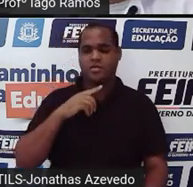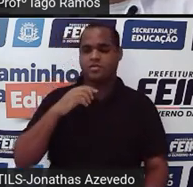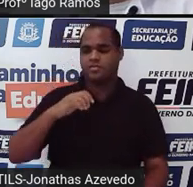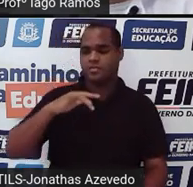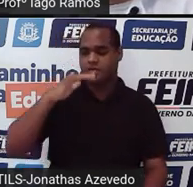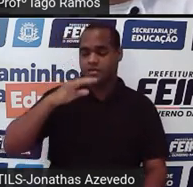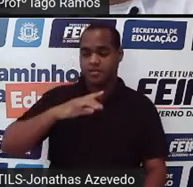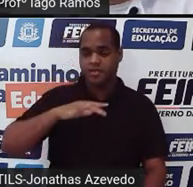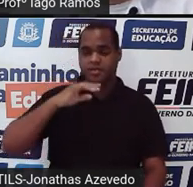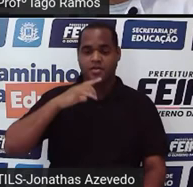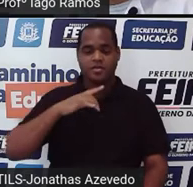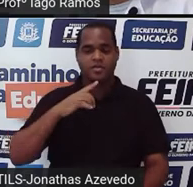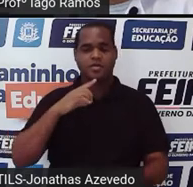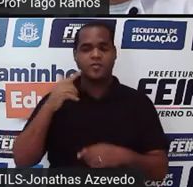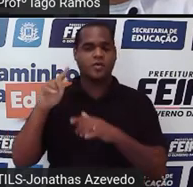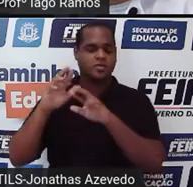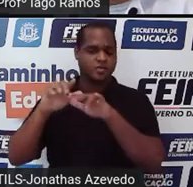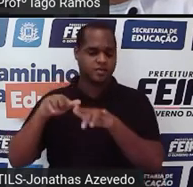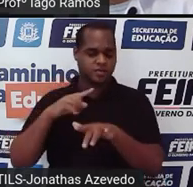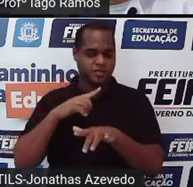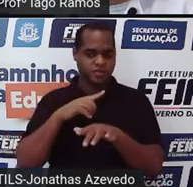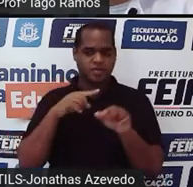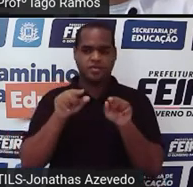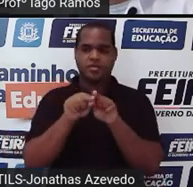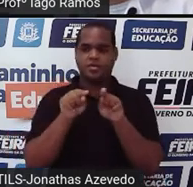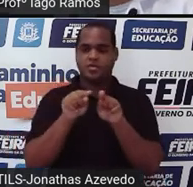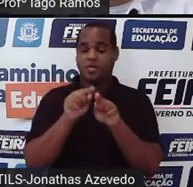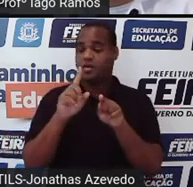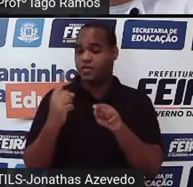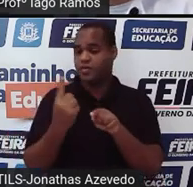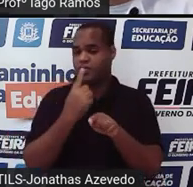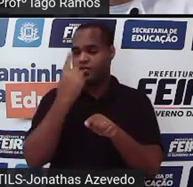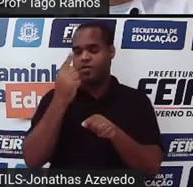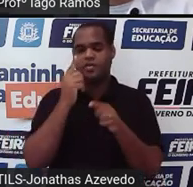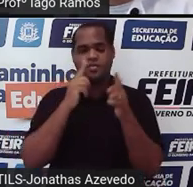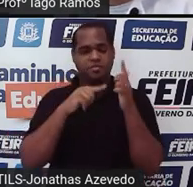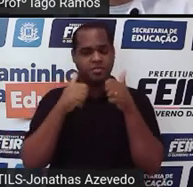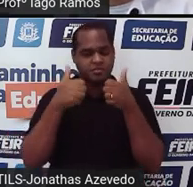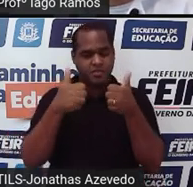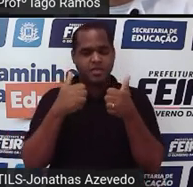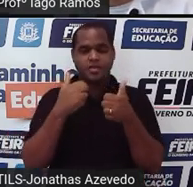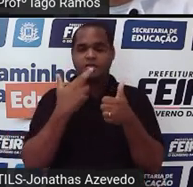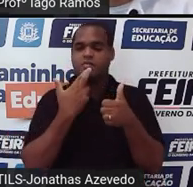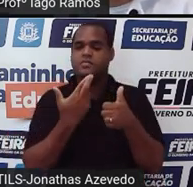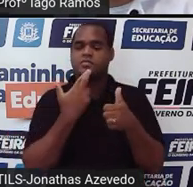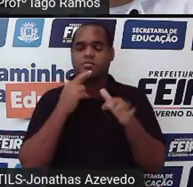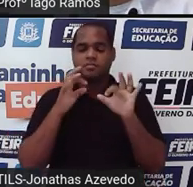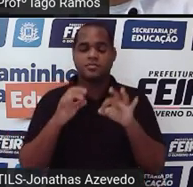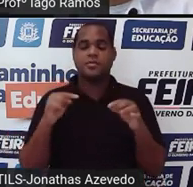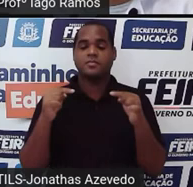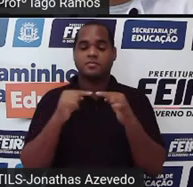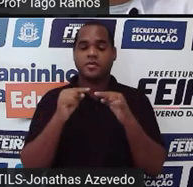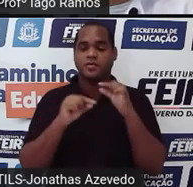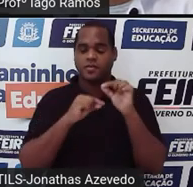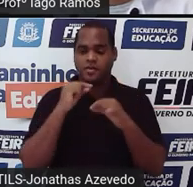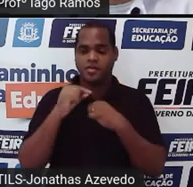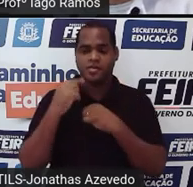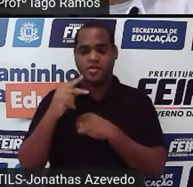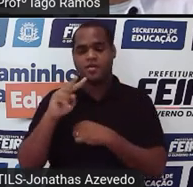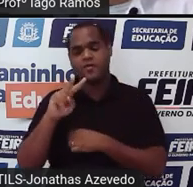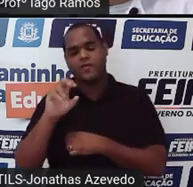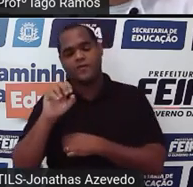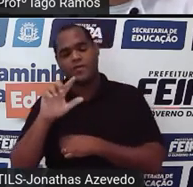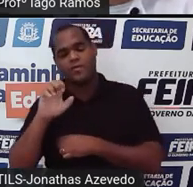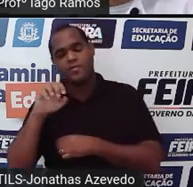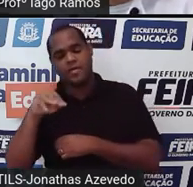multiplicar pela sua largura multiplicar pela sua altura o resultado disso vai dar a medida